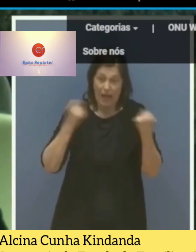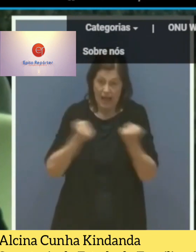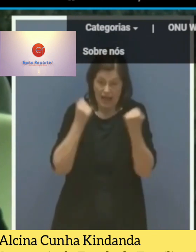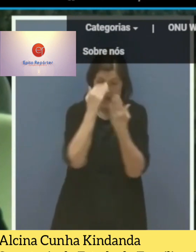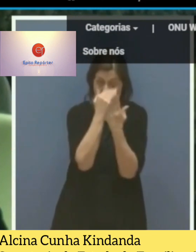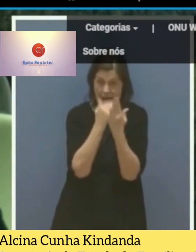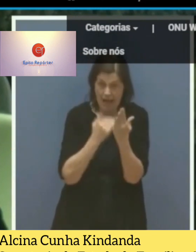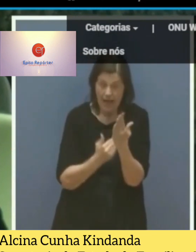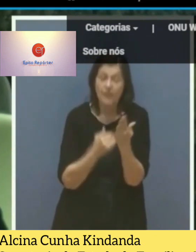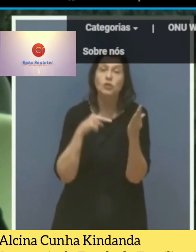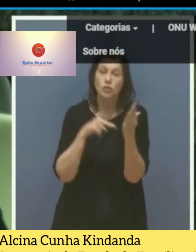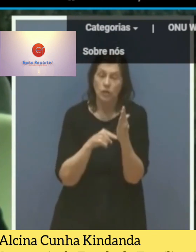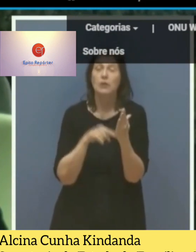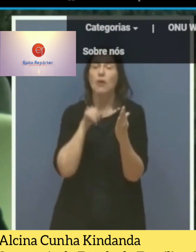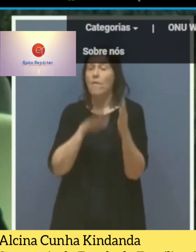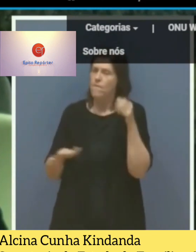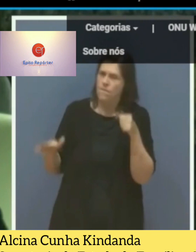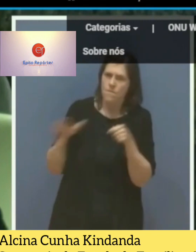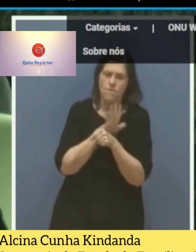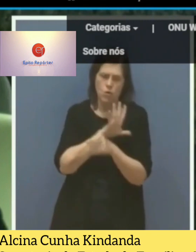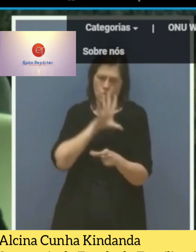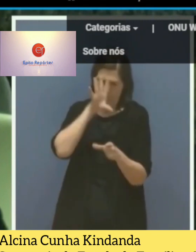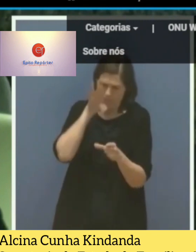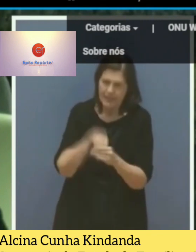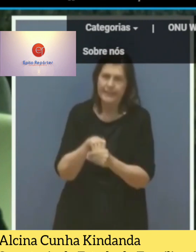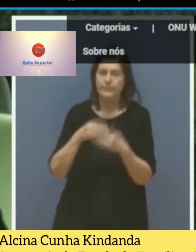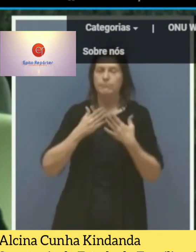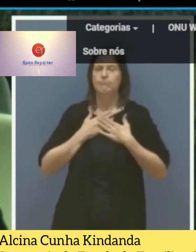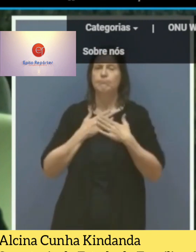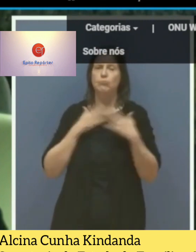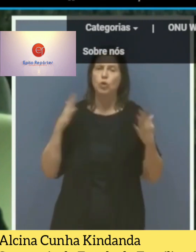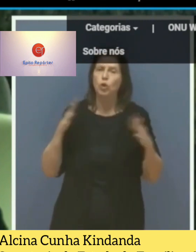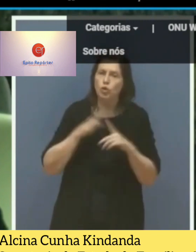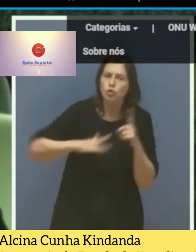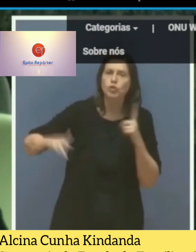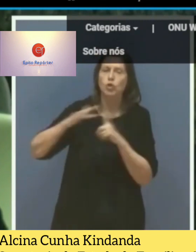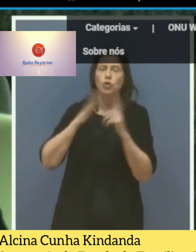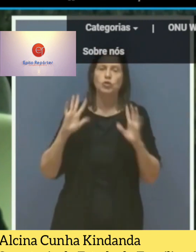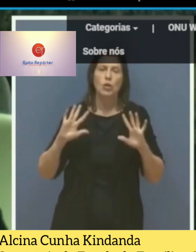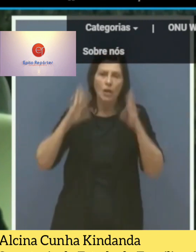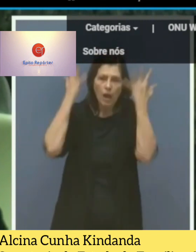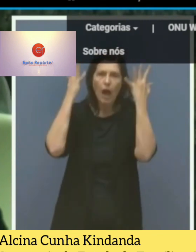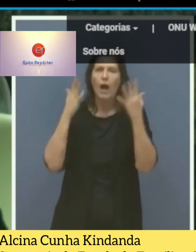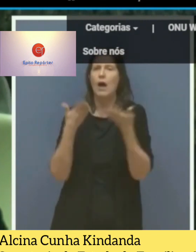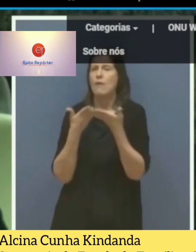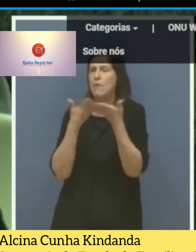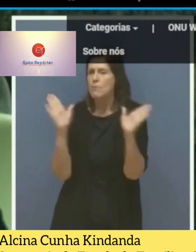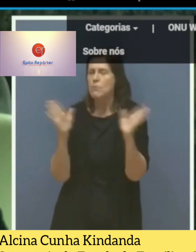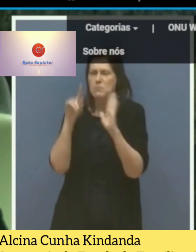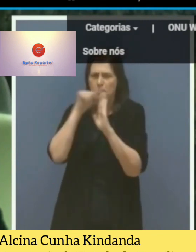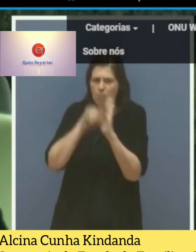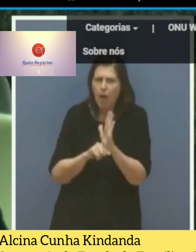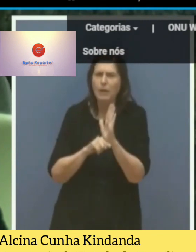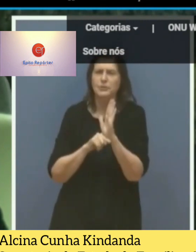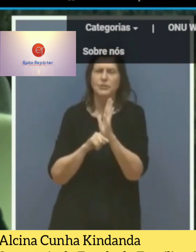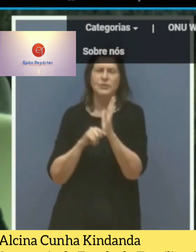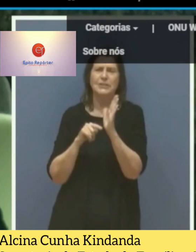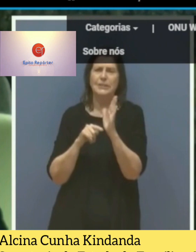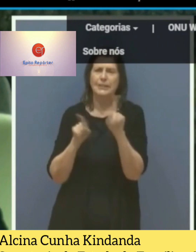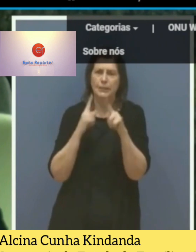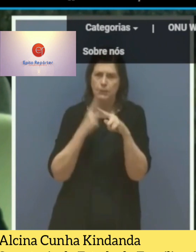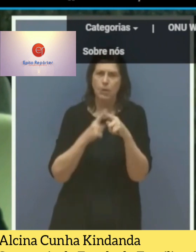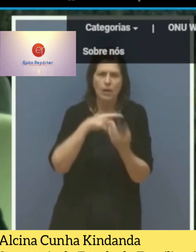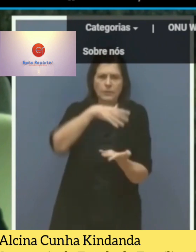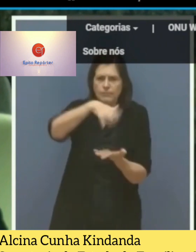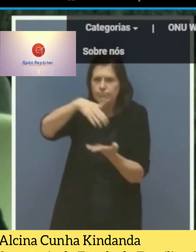do através da adoção de políticas públicas estabelecimento de mecanismo de recolha de dados e de